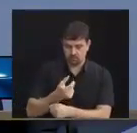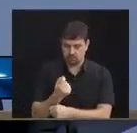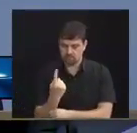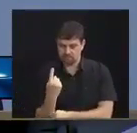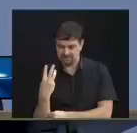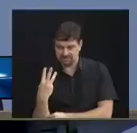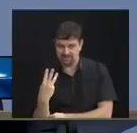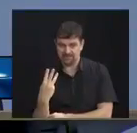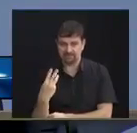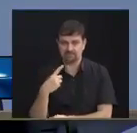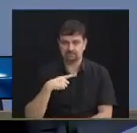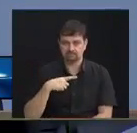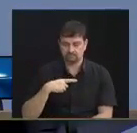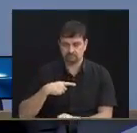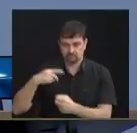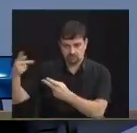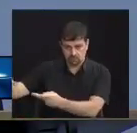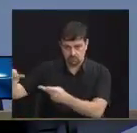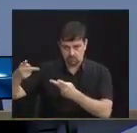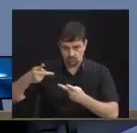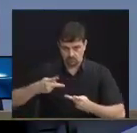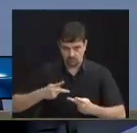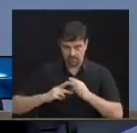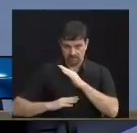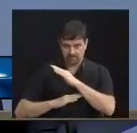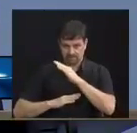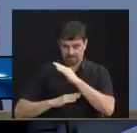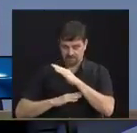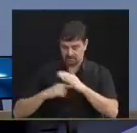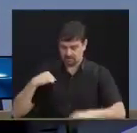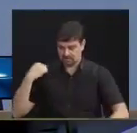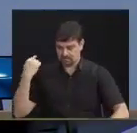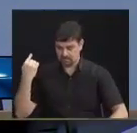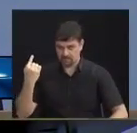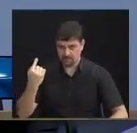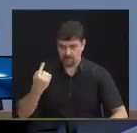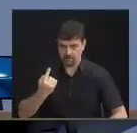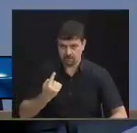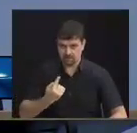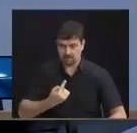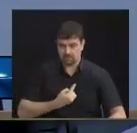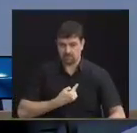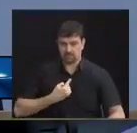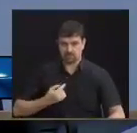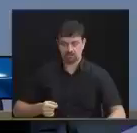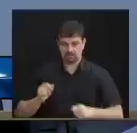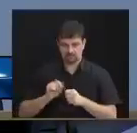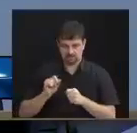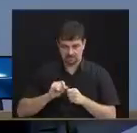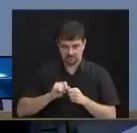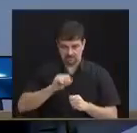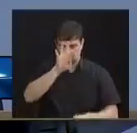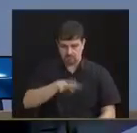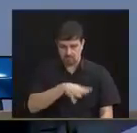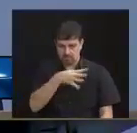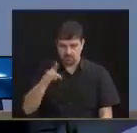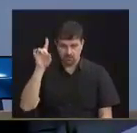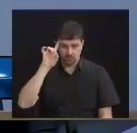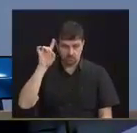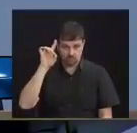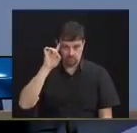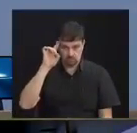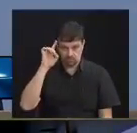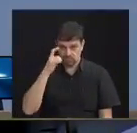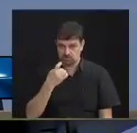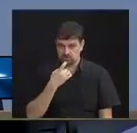casa para que nós pudéssemos colocar, inserir no calendário municipal de